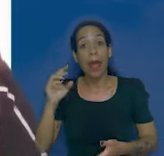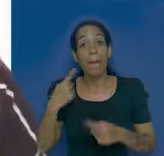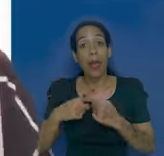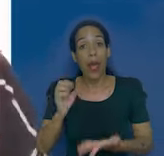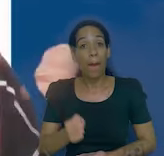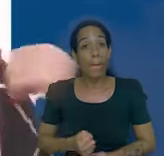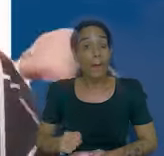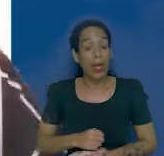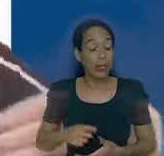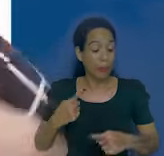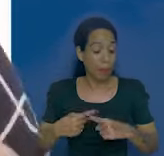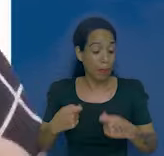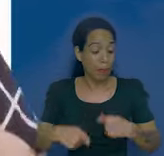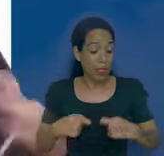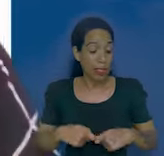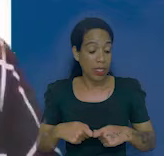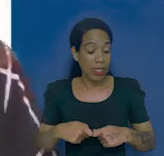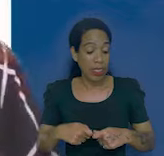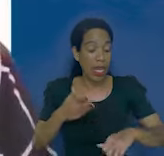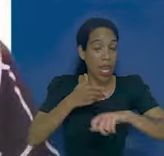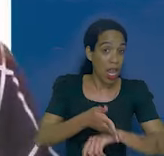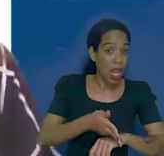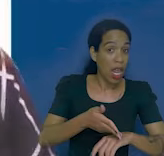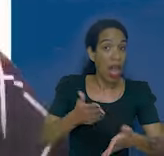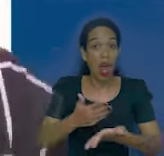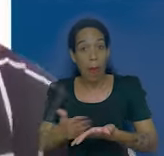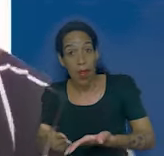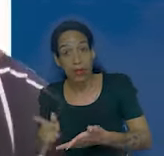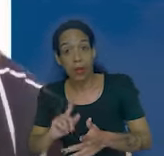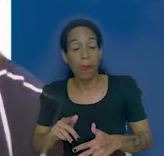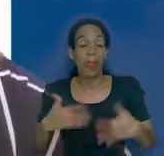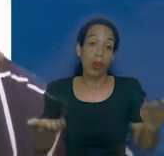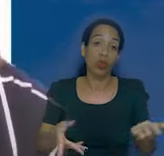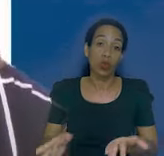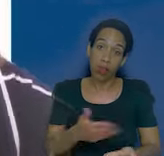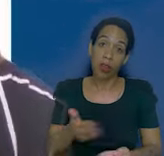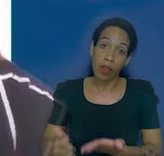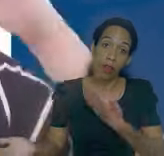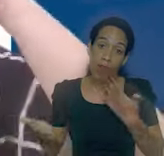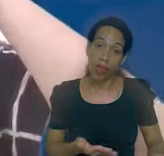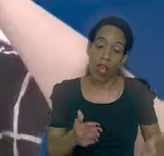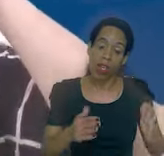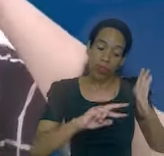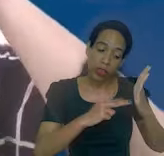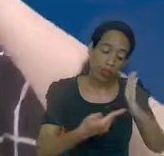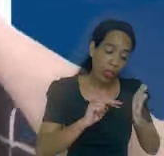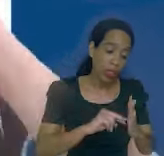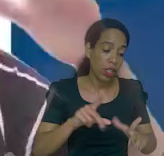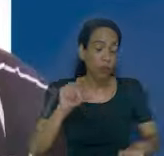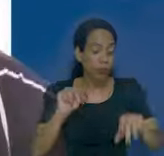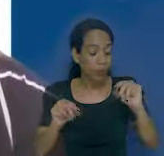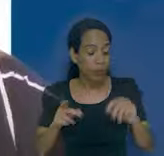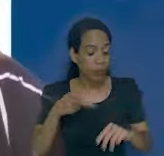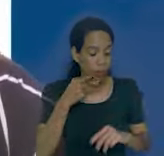básico, que a gente precisa saber quando é que incide um caso, quando é que incide o outro, né? Então, no livro, a gente traz esses conceitos, traz